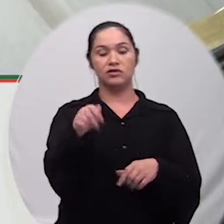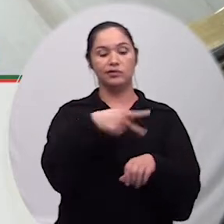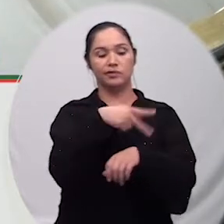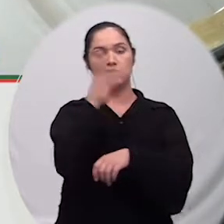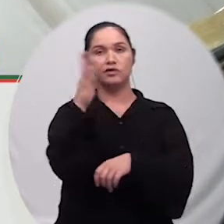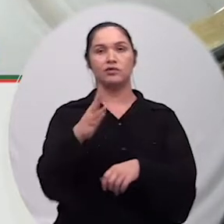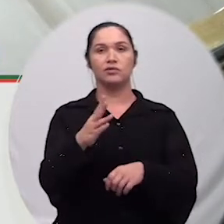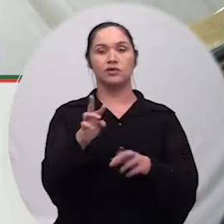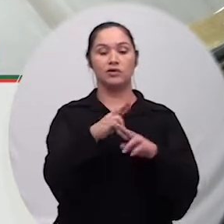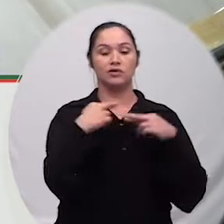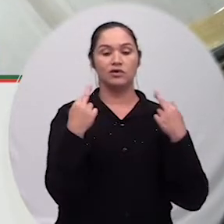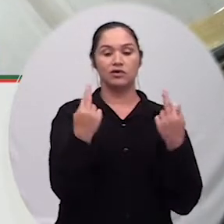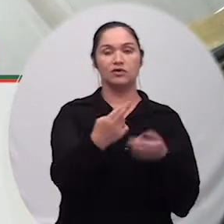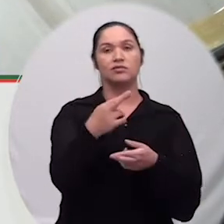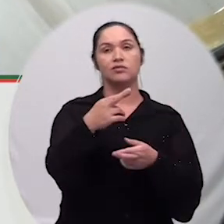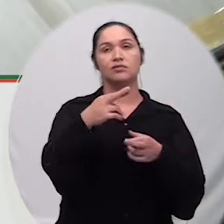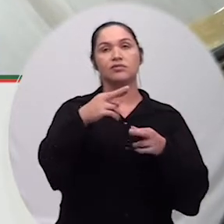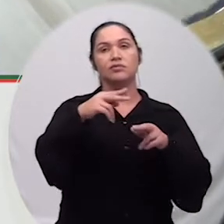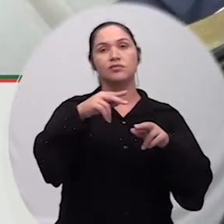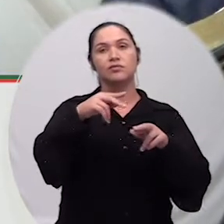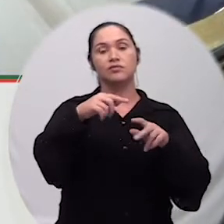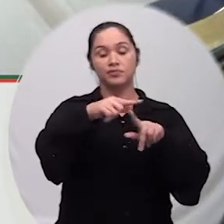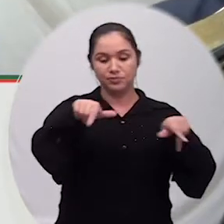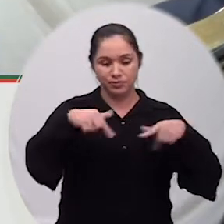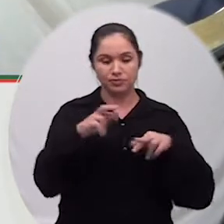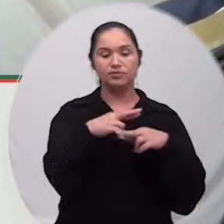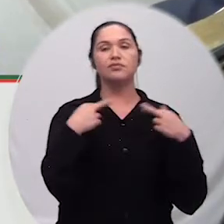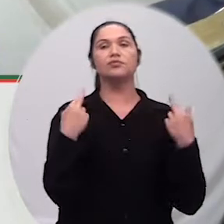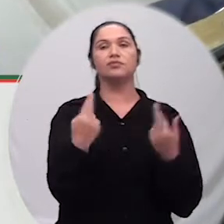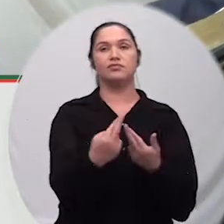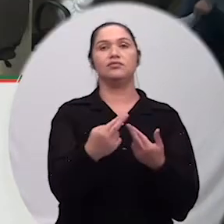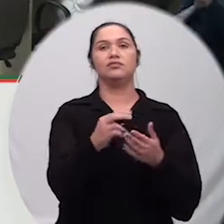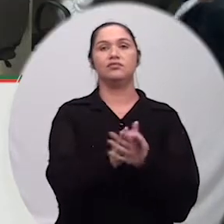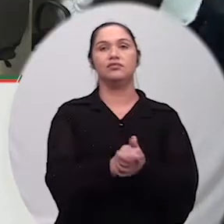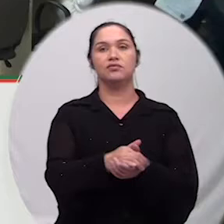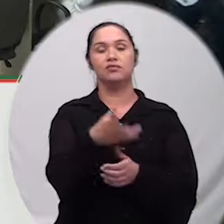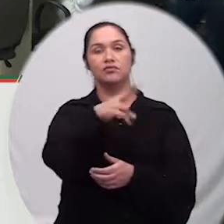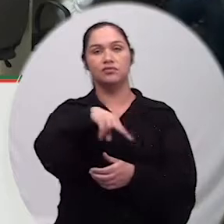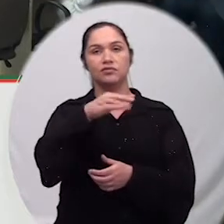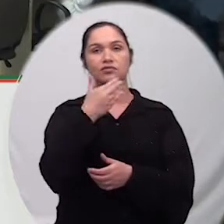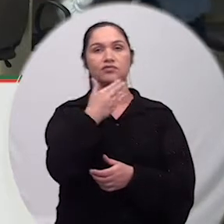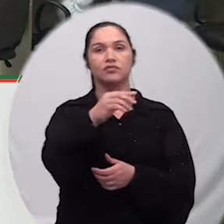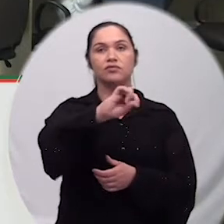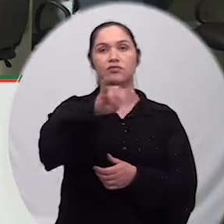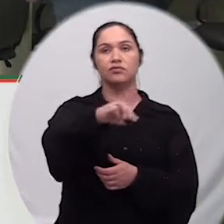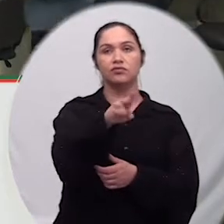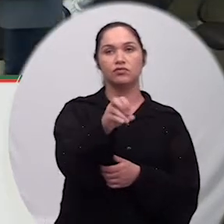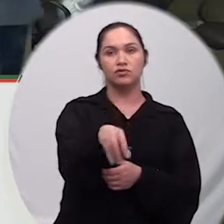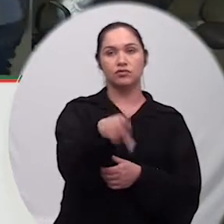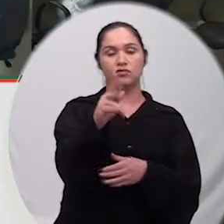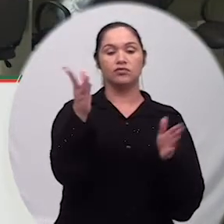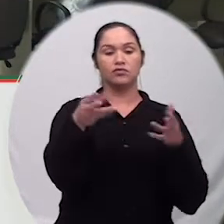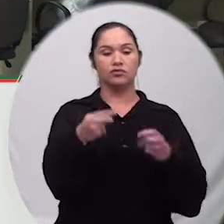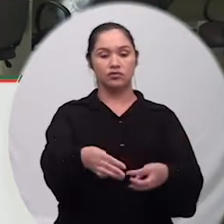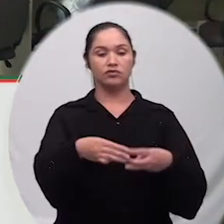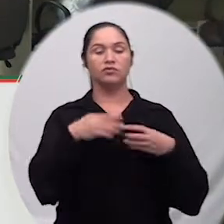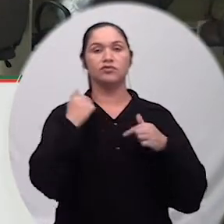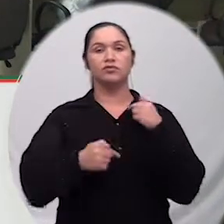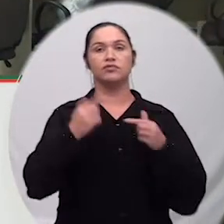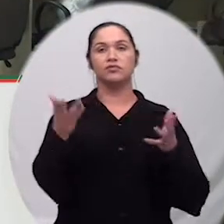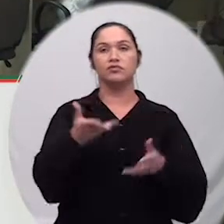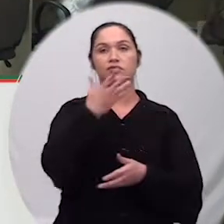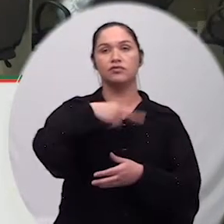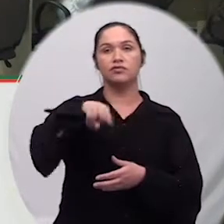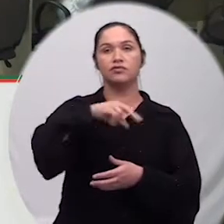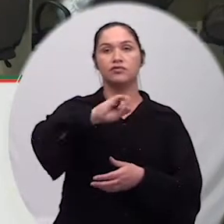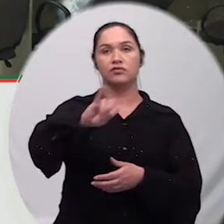2018. Vereador proponente, Júlio César Kaminski. A moção está em discussão. Com a palavra, o autor da